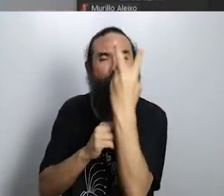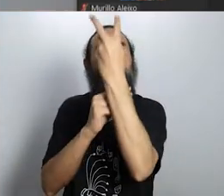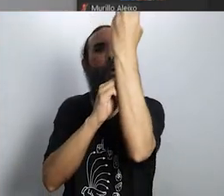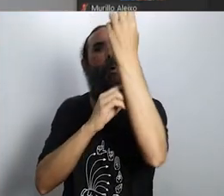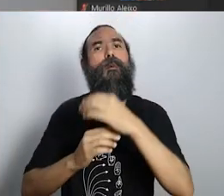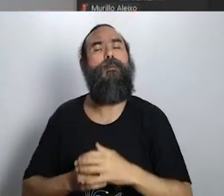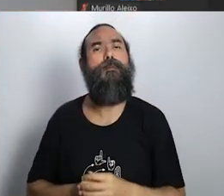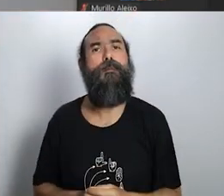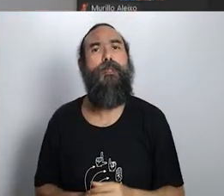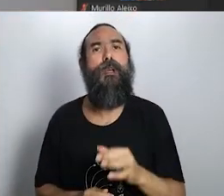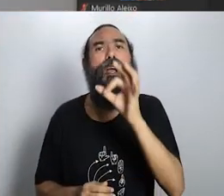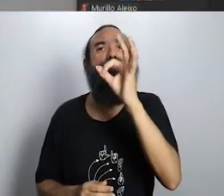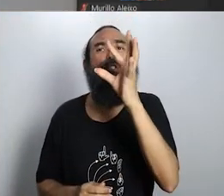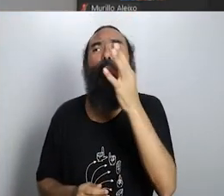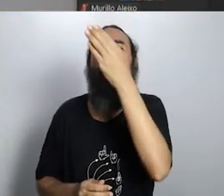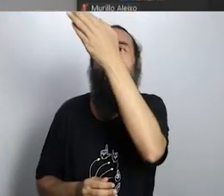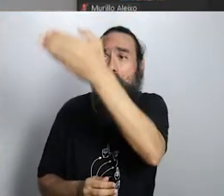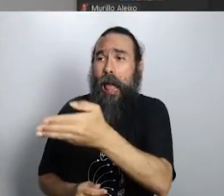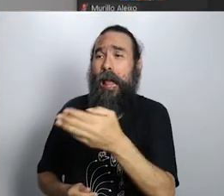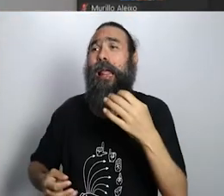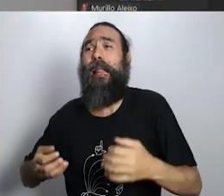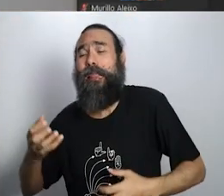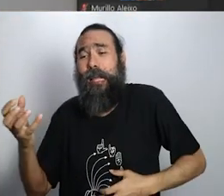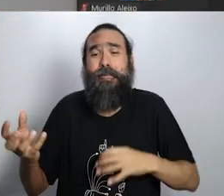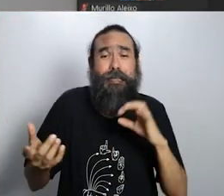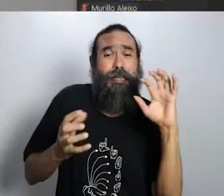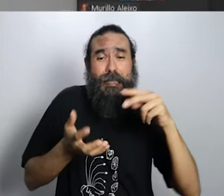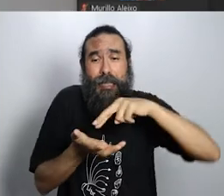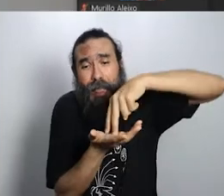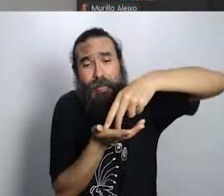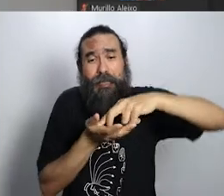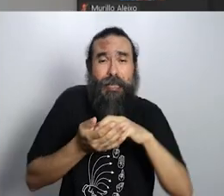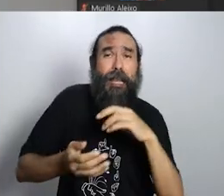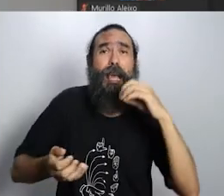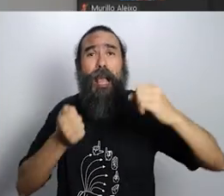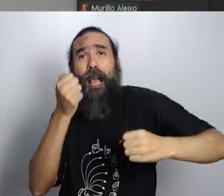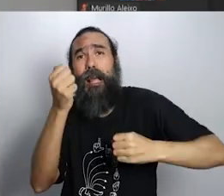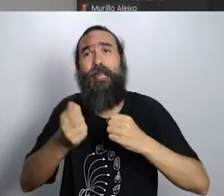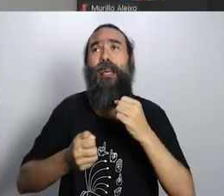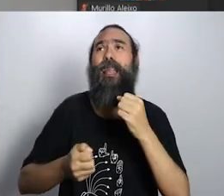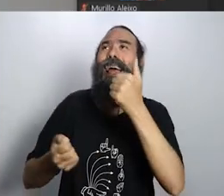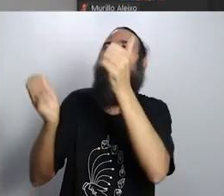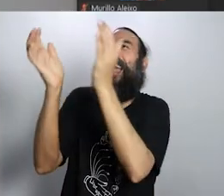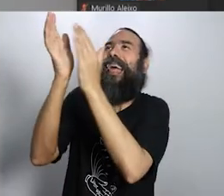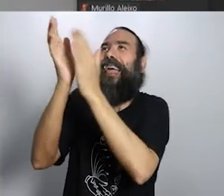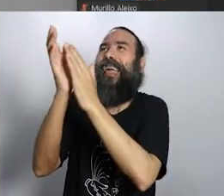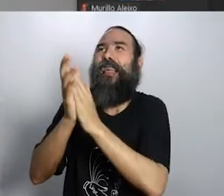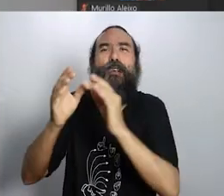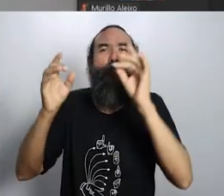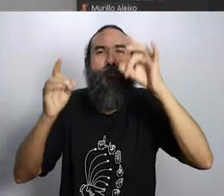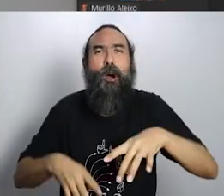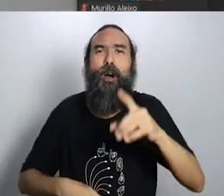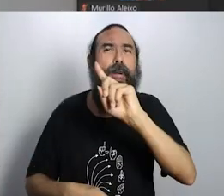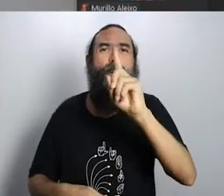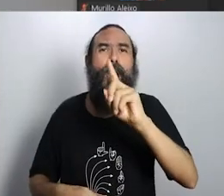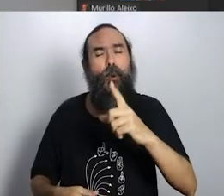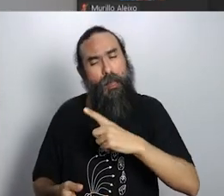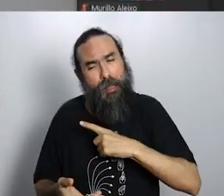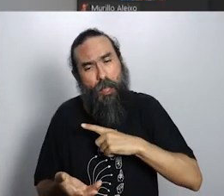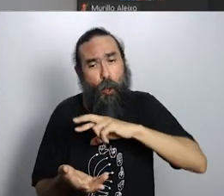Existem outras maneiras. E eu acho que o papel que você desempenha em Pernambuco é um